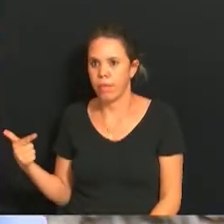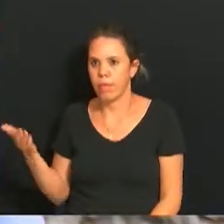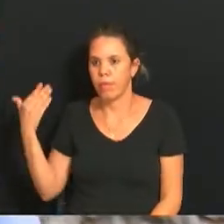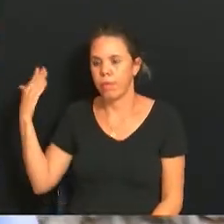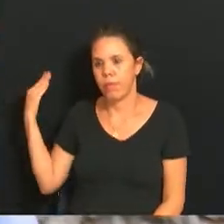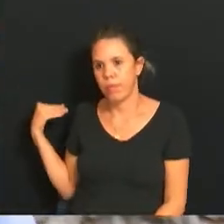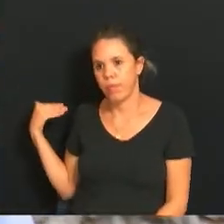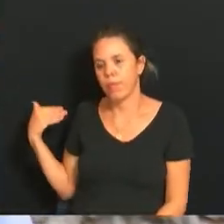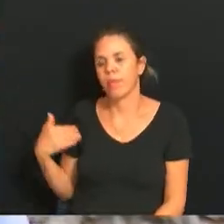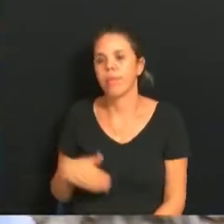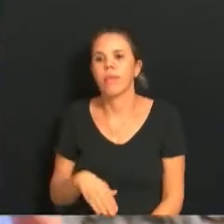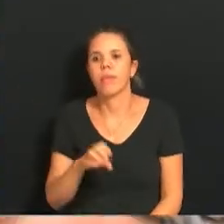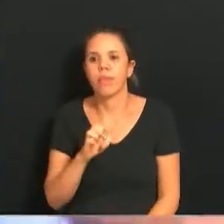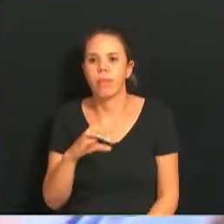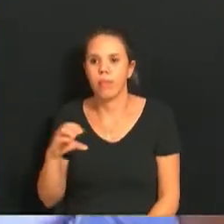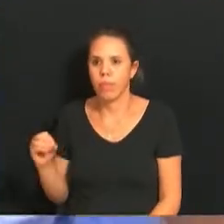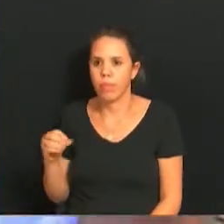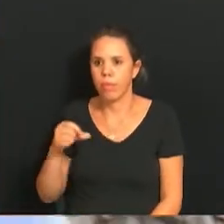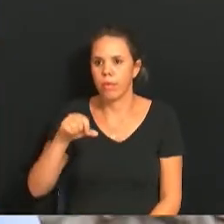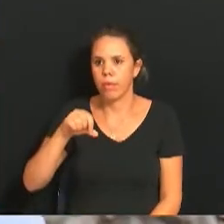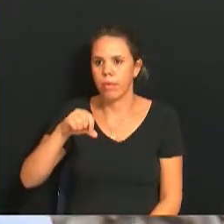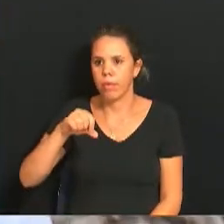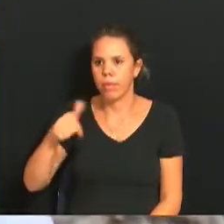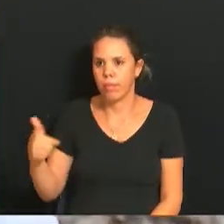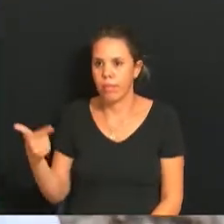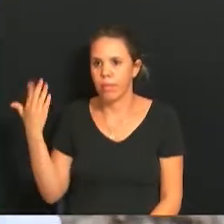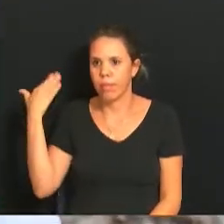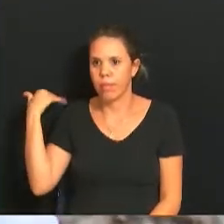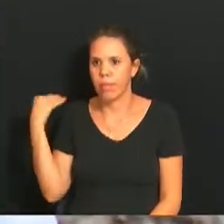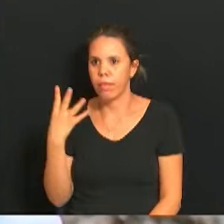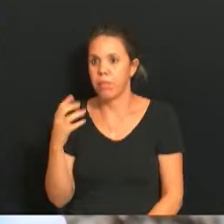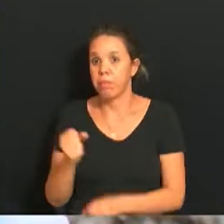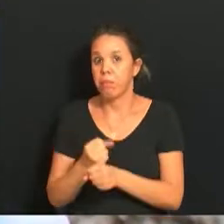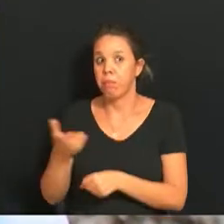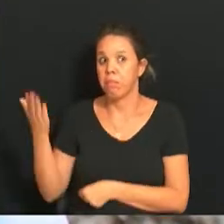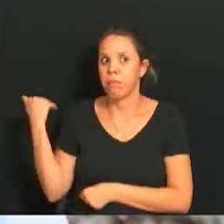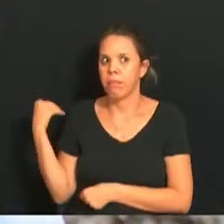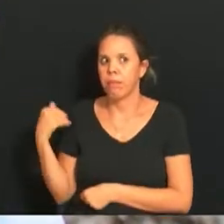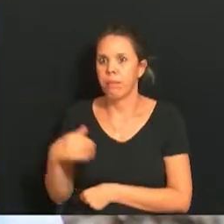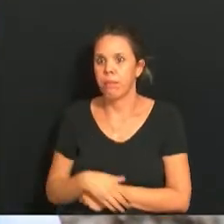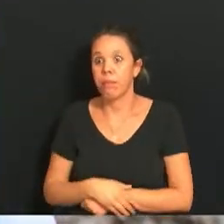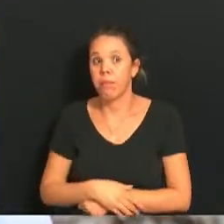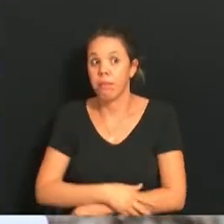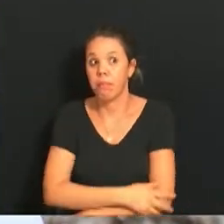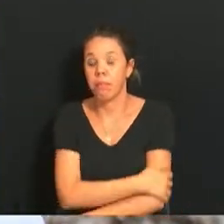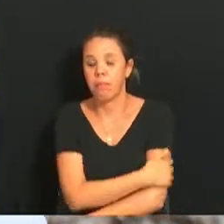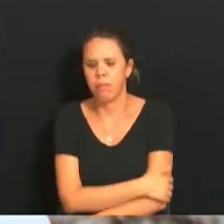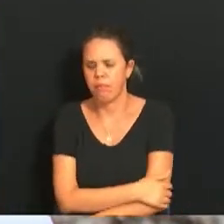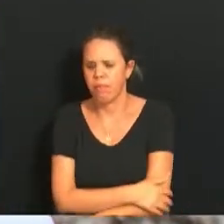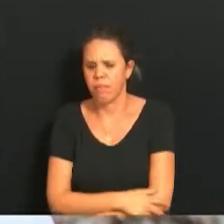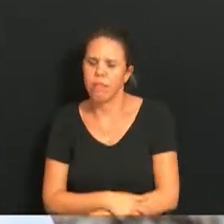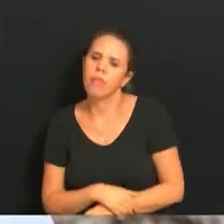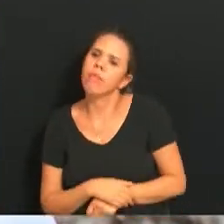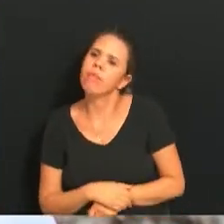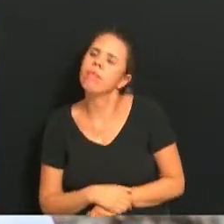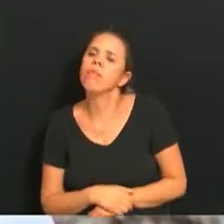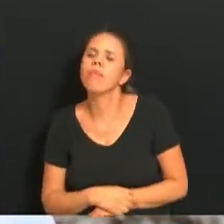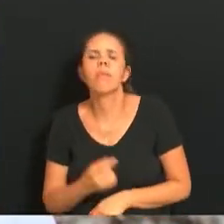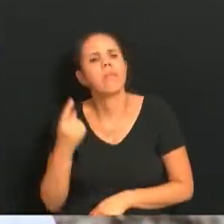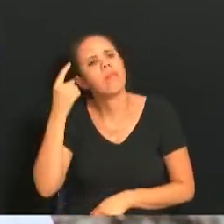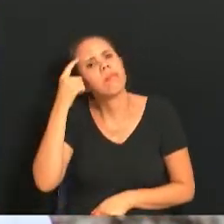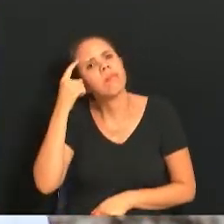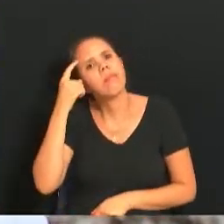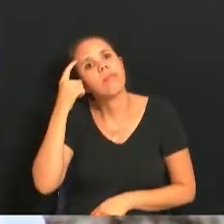92, que foi realizada no Brasil já há 40 anos atrás, se criou a ideia